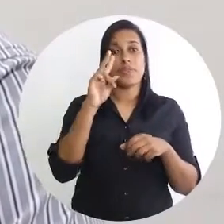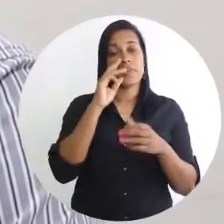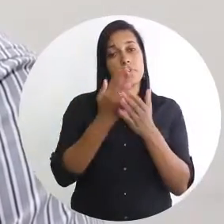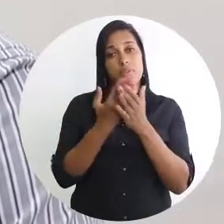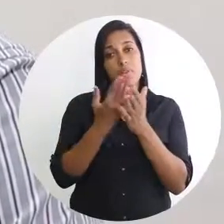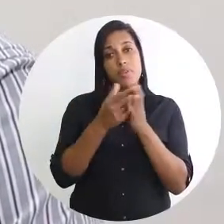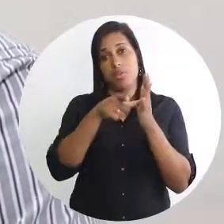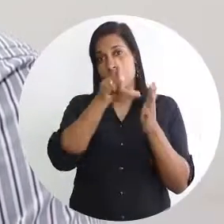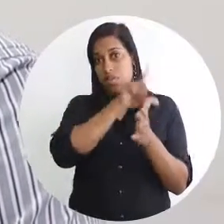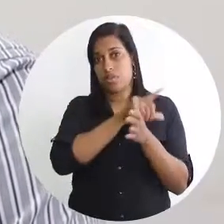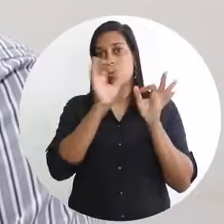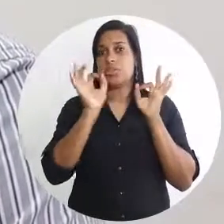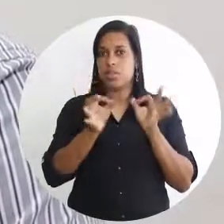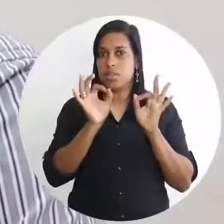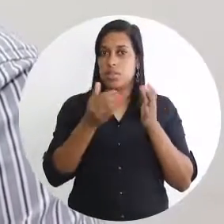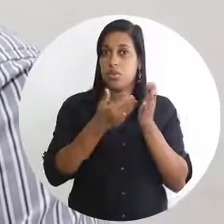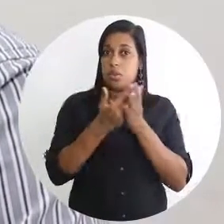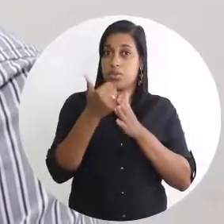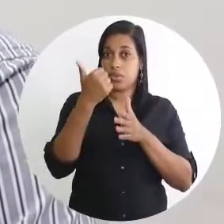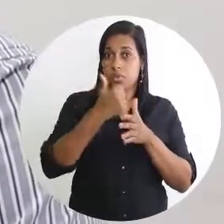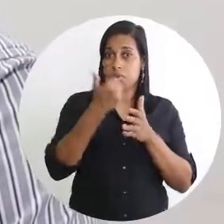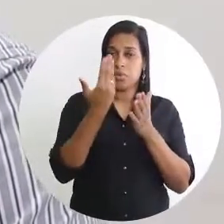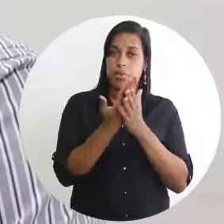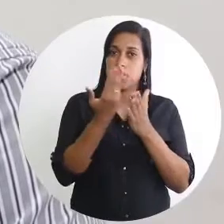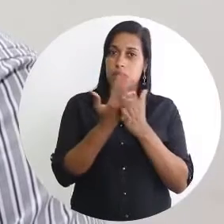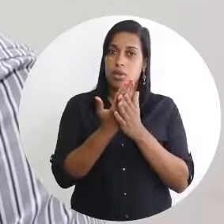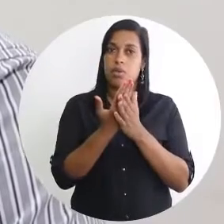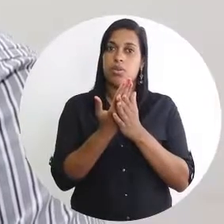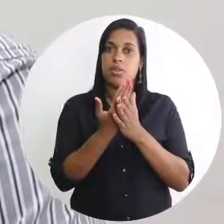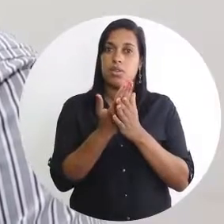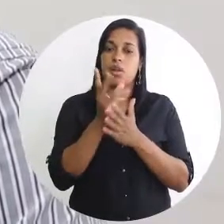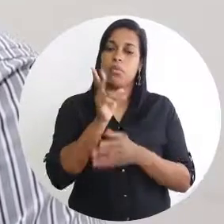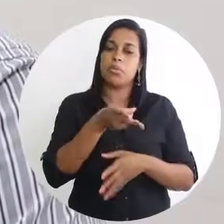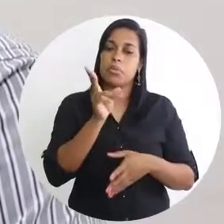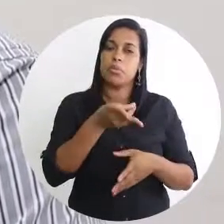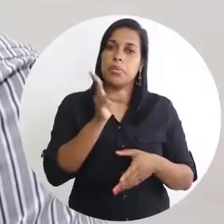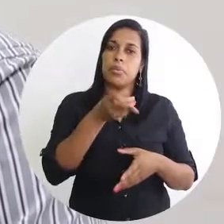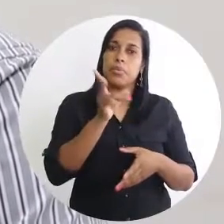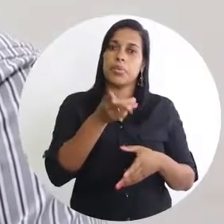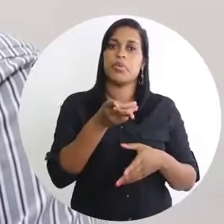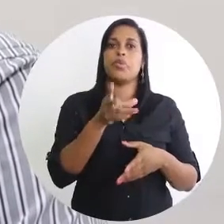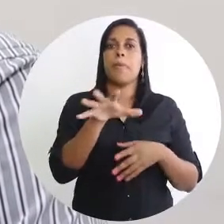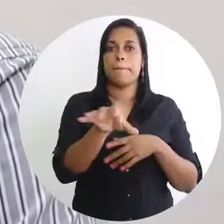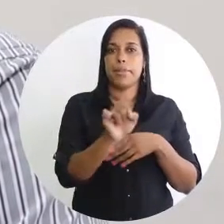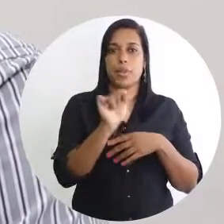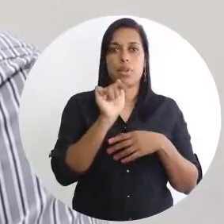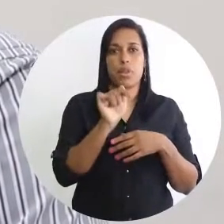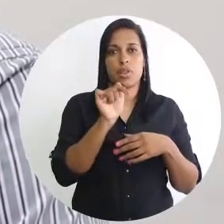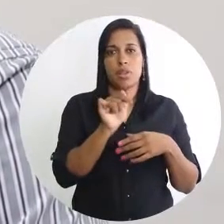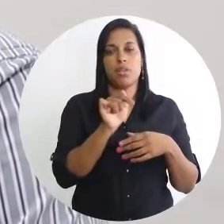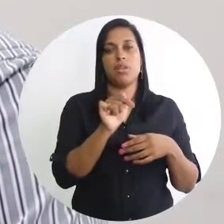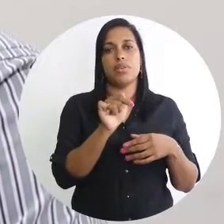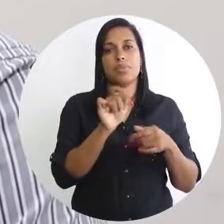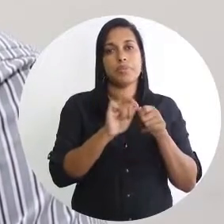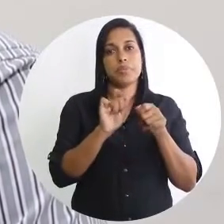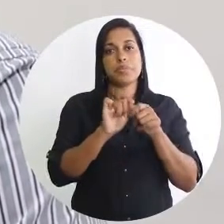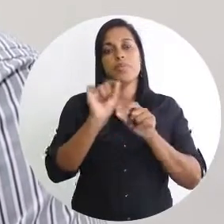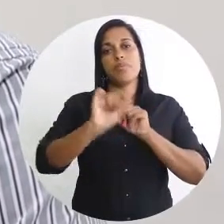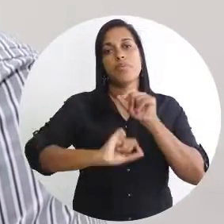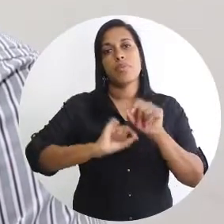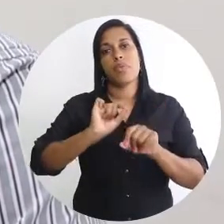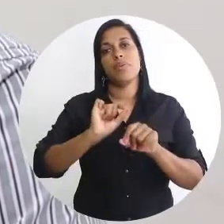anterior, certo? Que a gente começou na primeira aula, deu sequência na aula anterior, pegue ela e